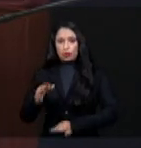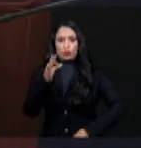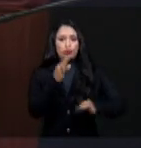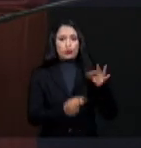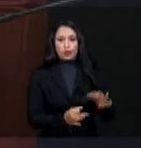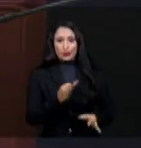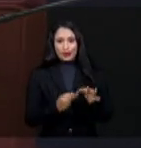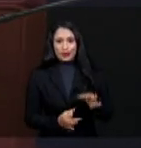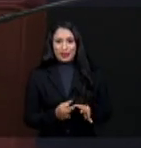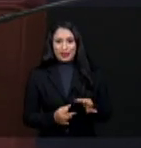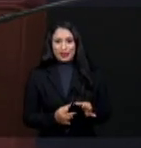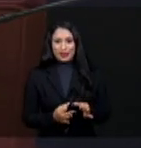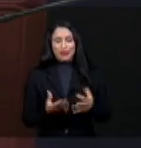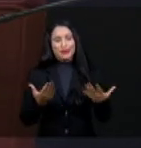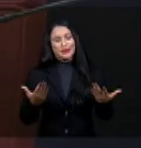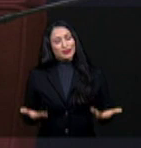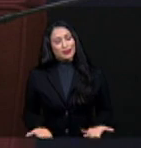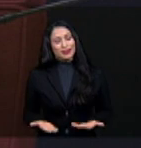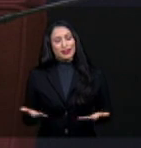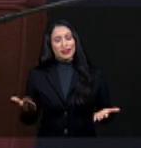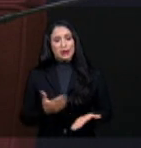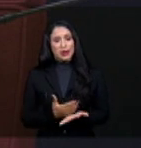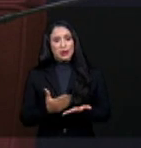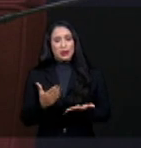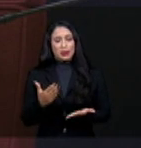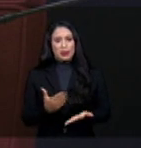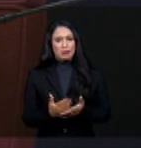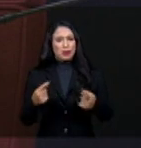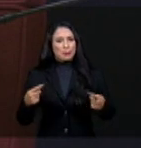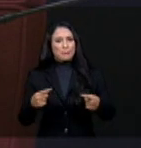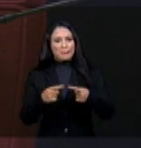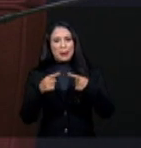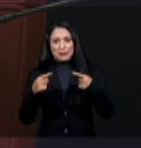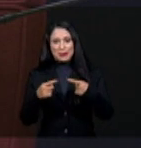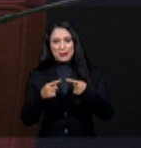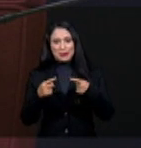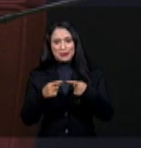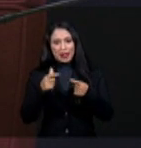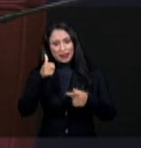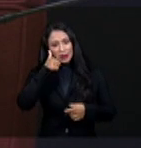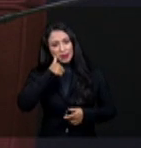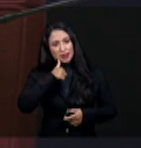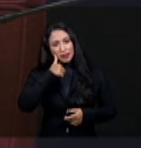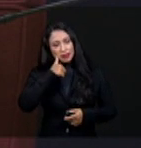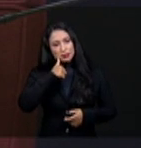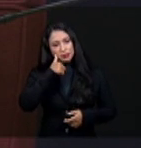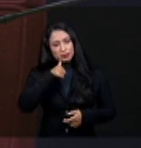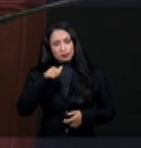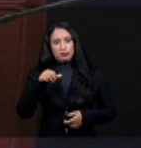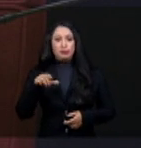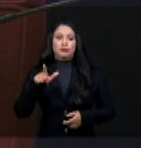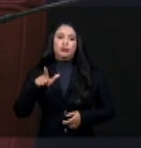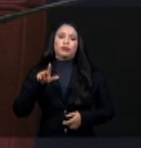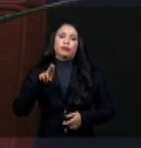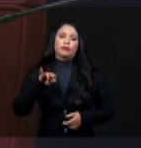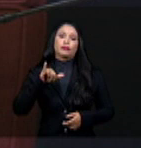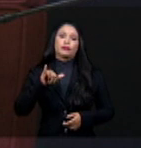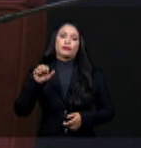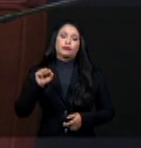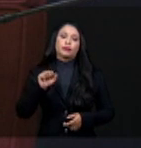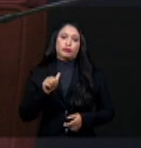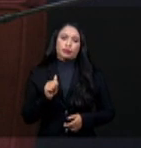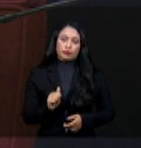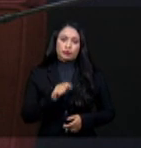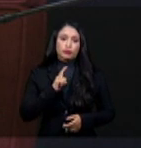Heloísa Heloísa eu começo com concordando muito com você a gente tem muitas coisas em comum una Nós